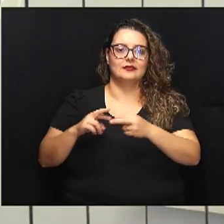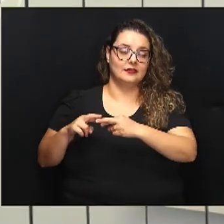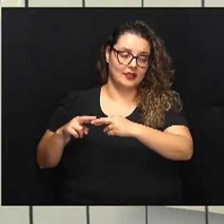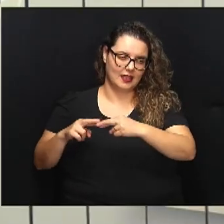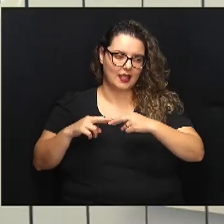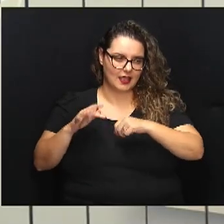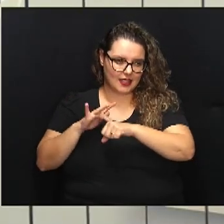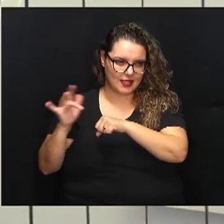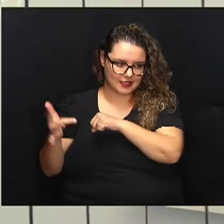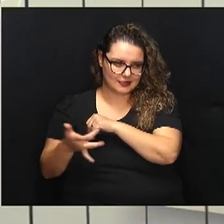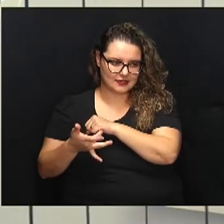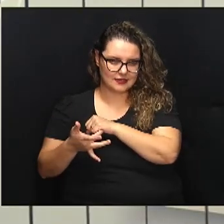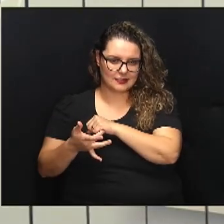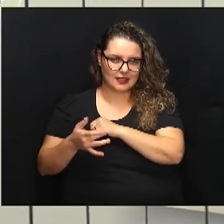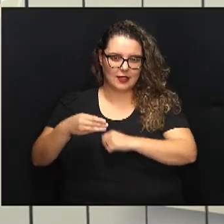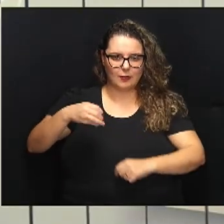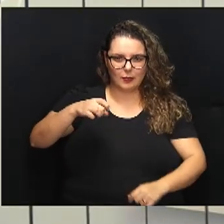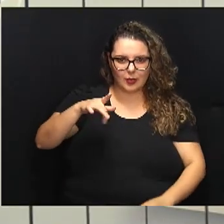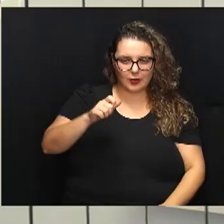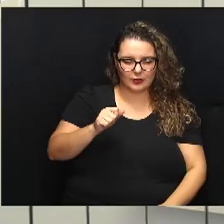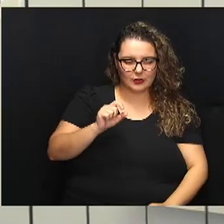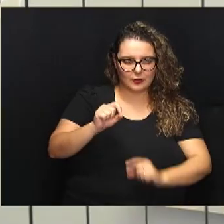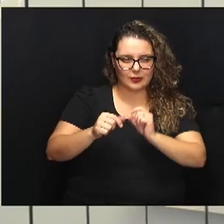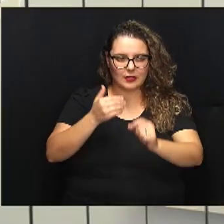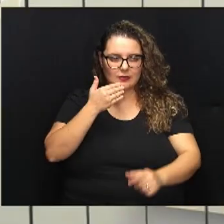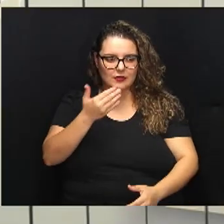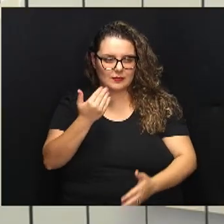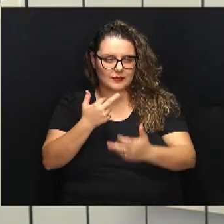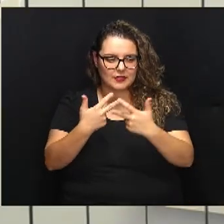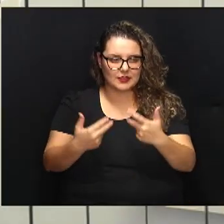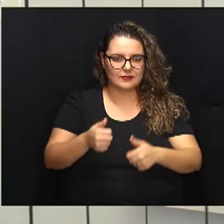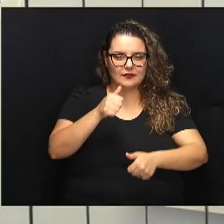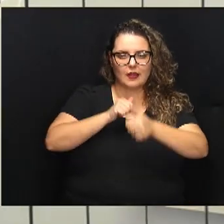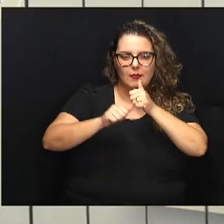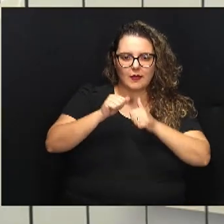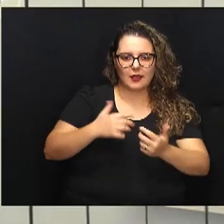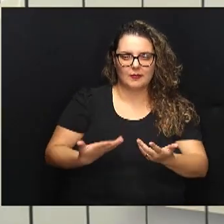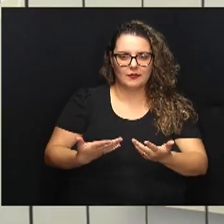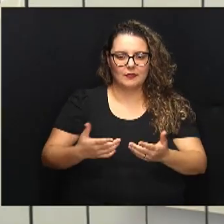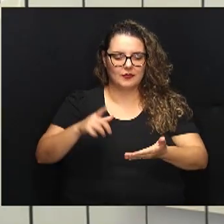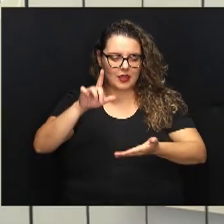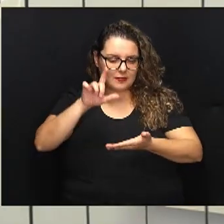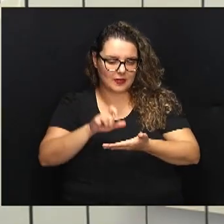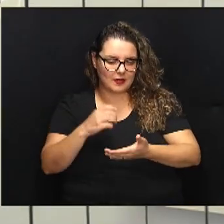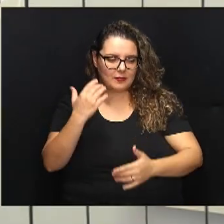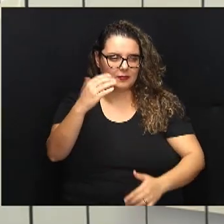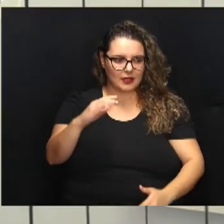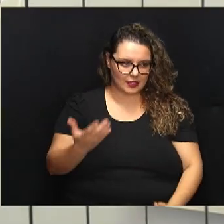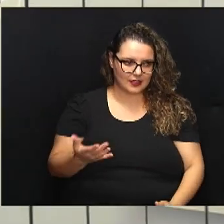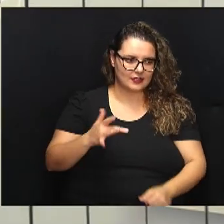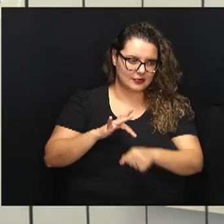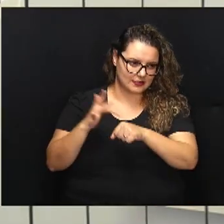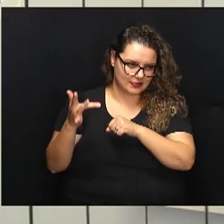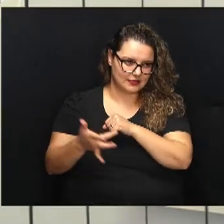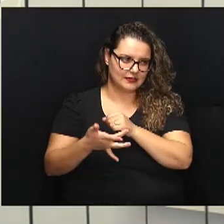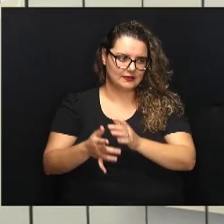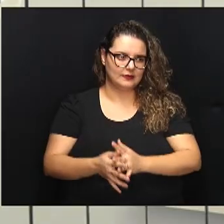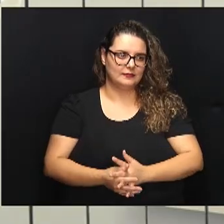social, ela molda o que a pessoa vai pedir, vai comer, vai beber para tirar foto, para poder postar em rede social?